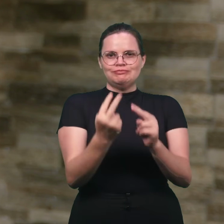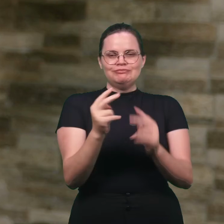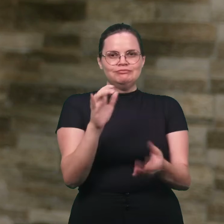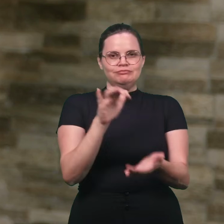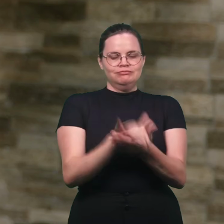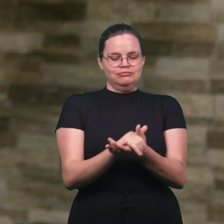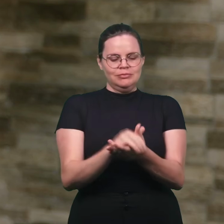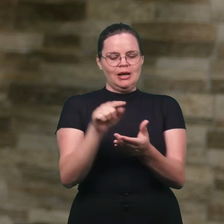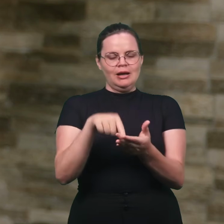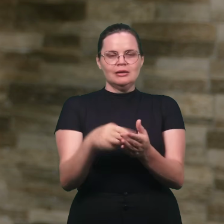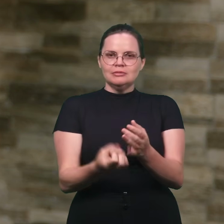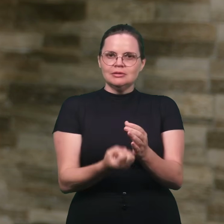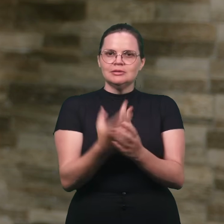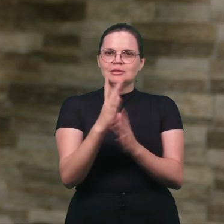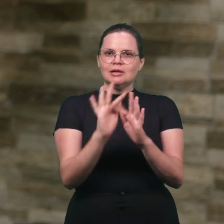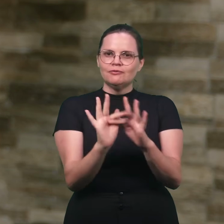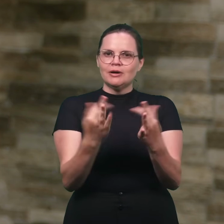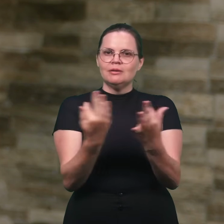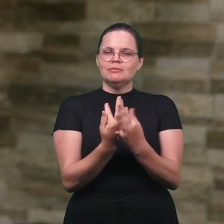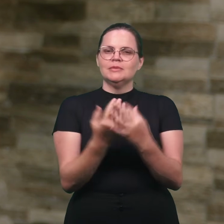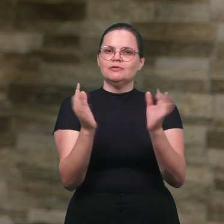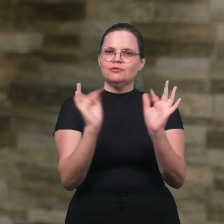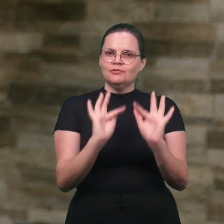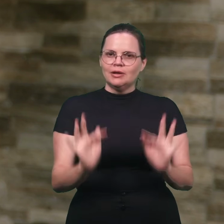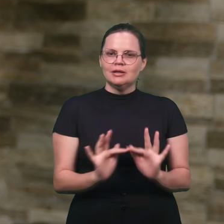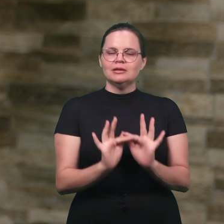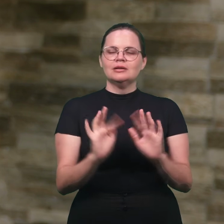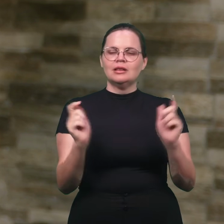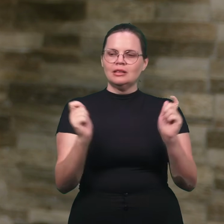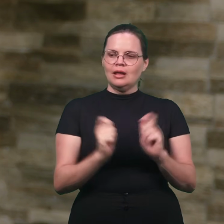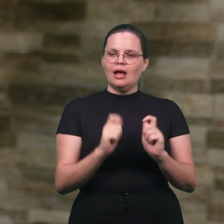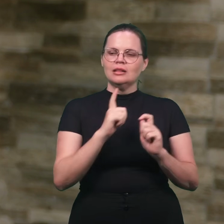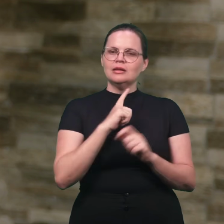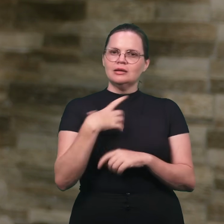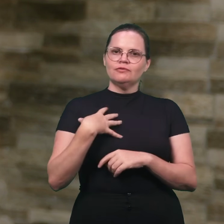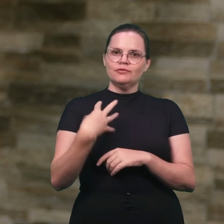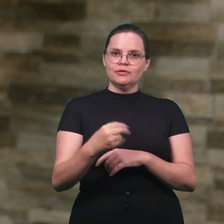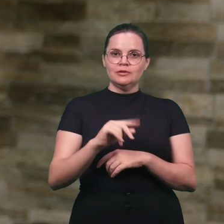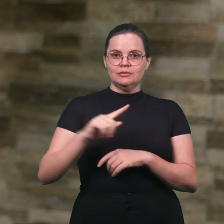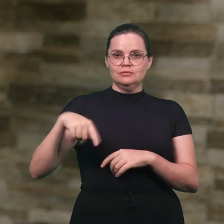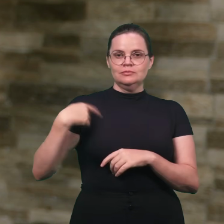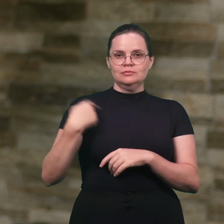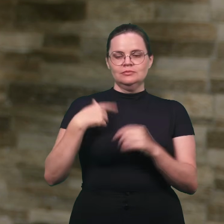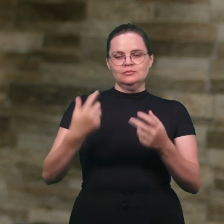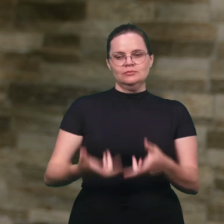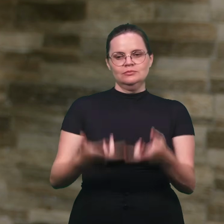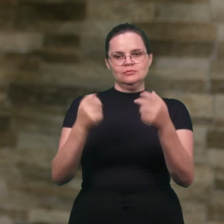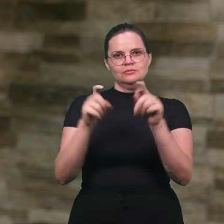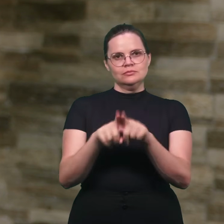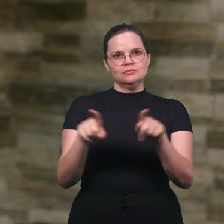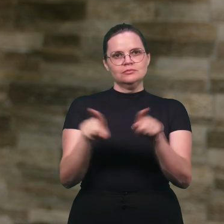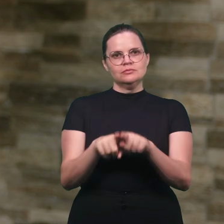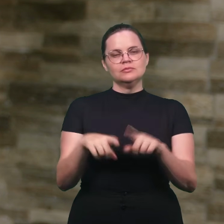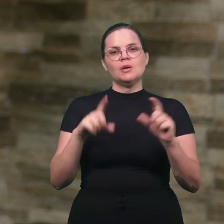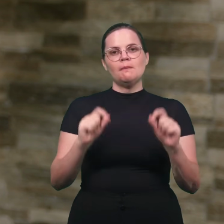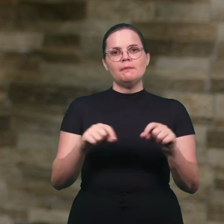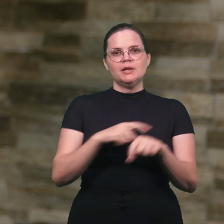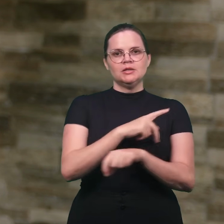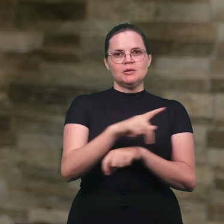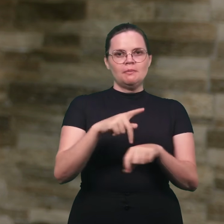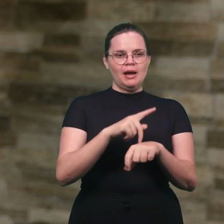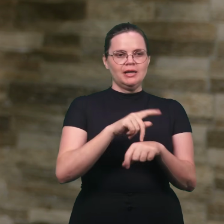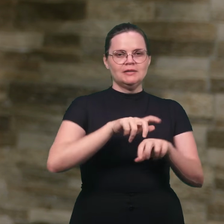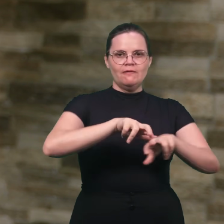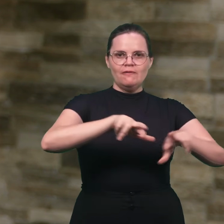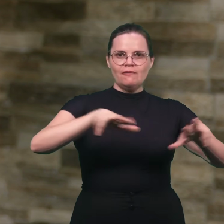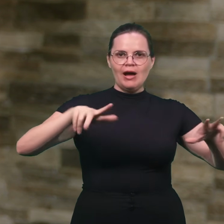uma família feliz, constituam um lar, tenham filhos, nós vemos que também o projeto de Deus em alcançar vários países é para abençoar os lares.